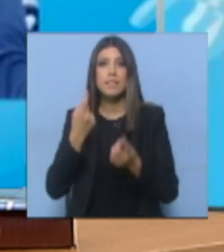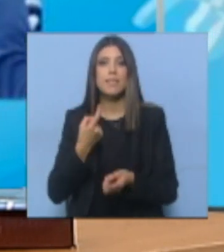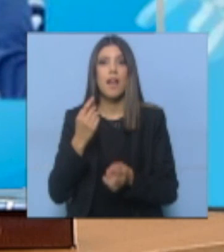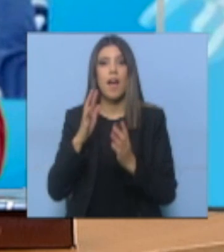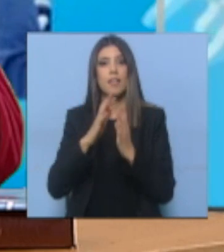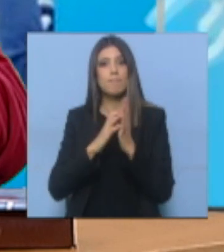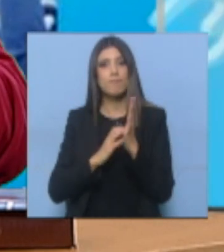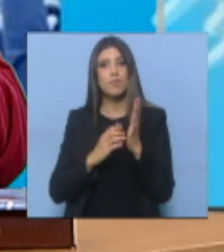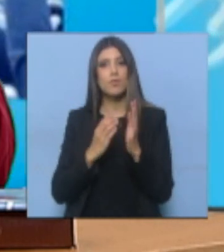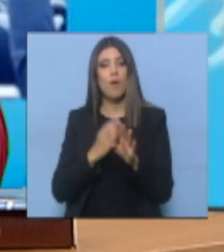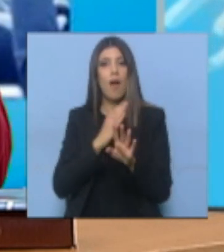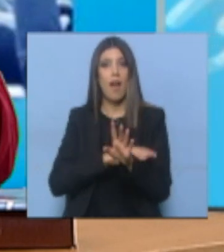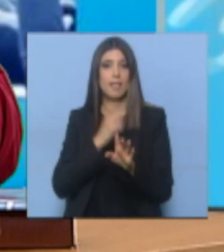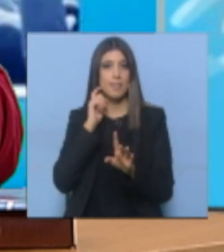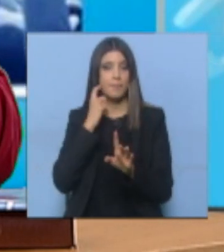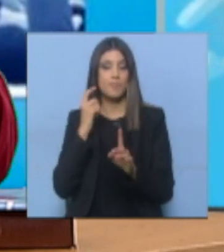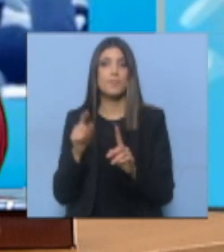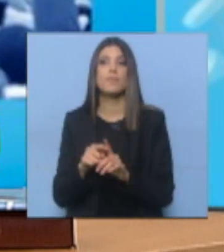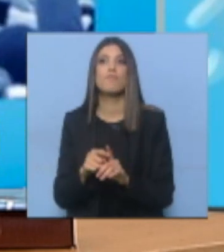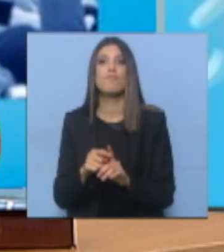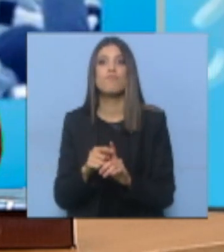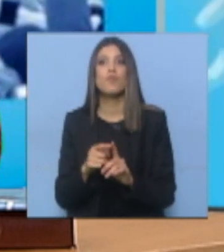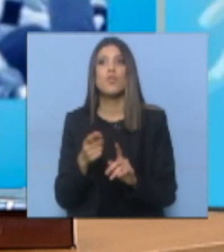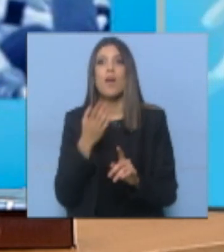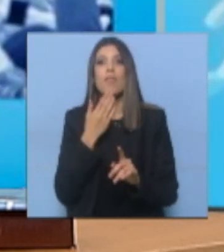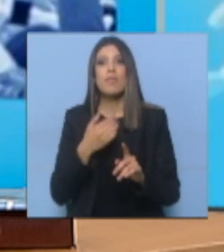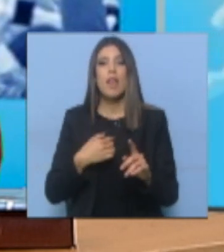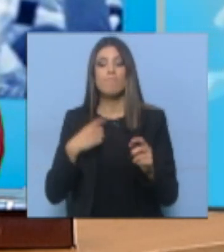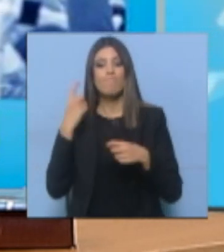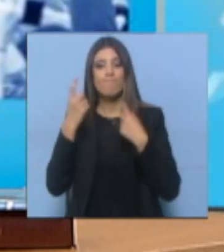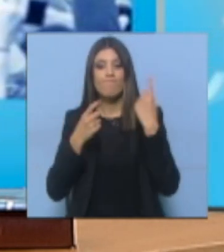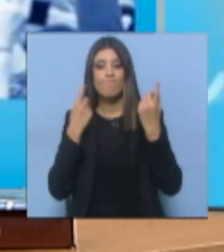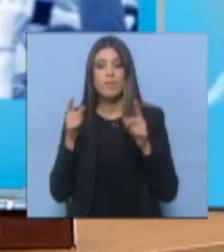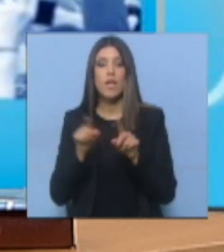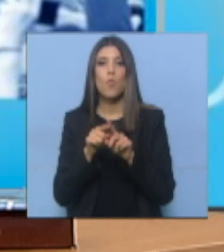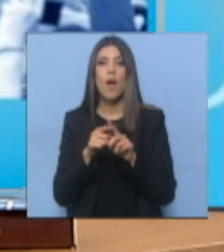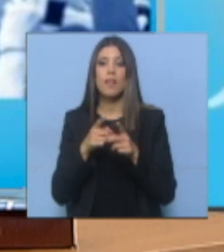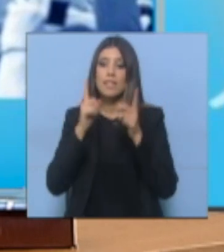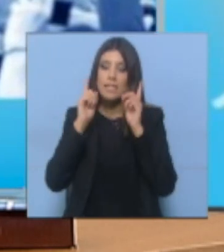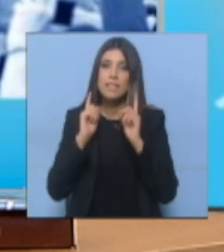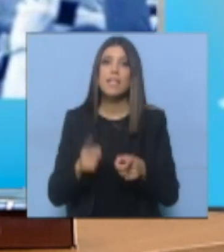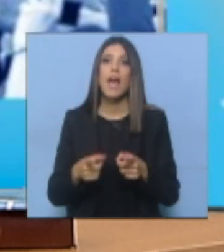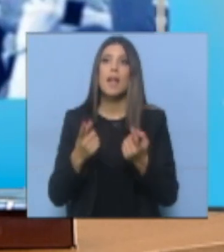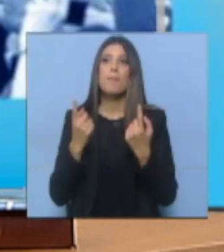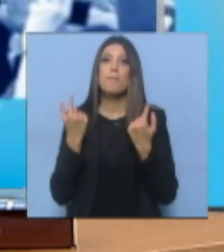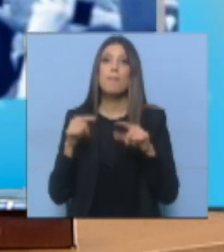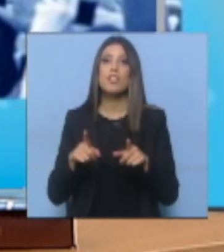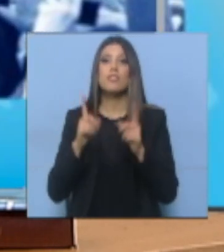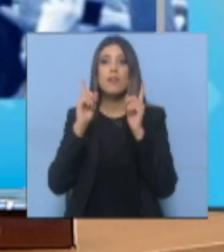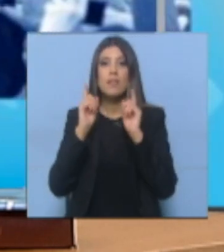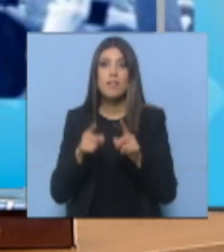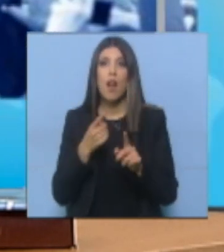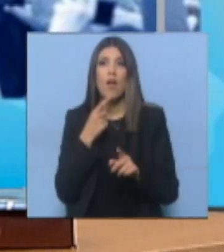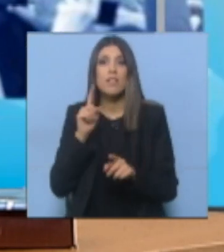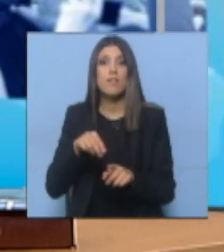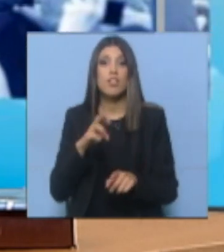ideia do prefixo como algo que significa que iniciar é sempre também de algum modo reiniciar, recomeçar. Então,